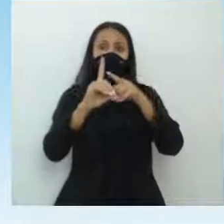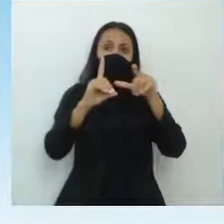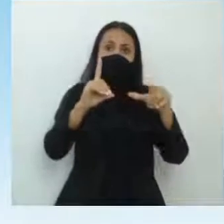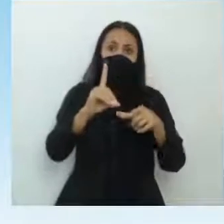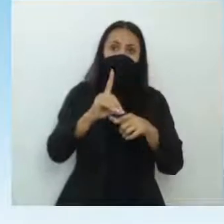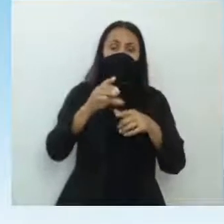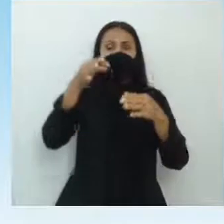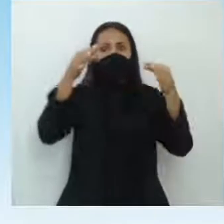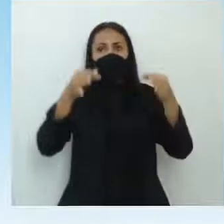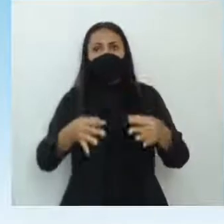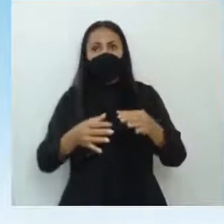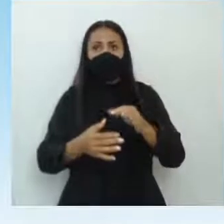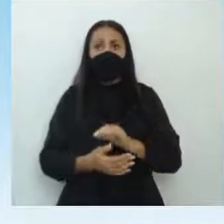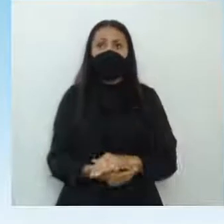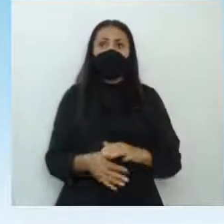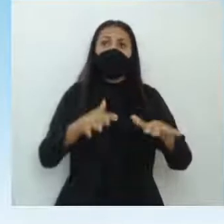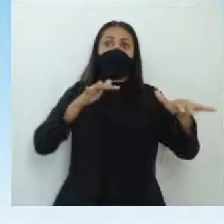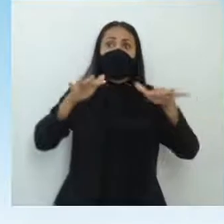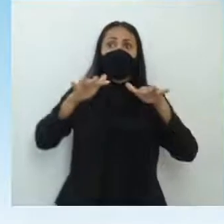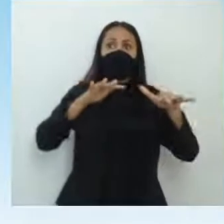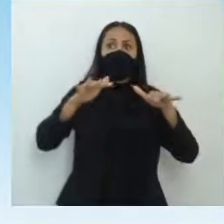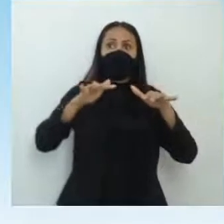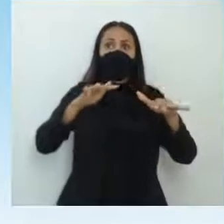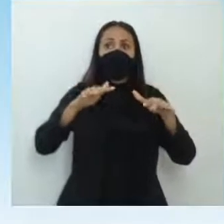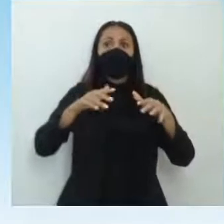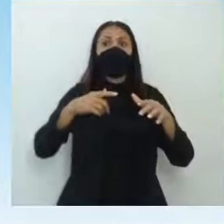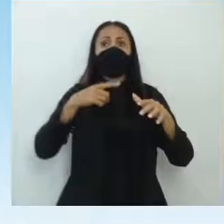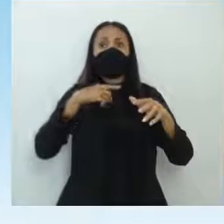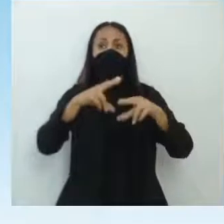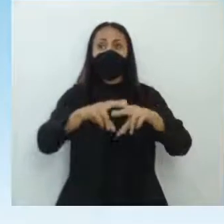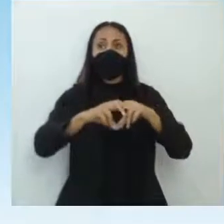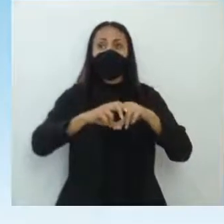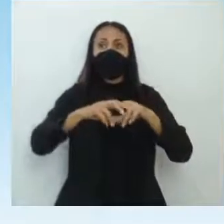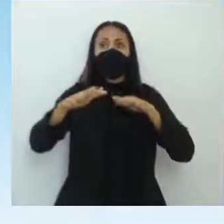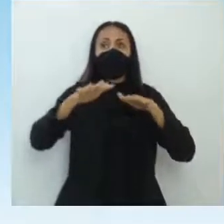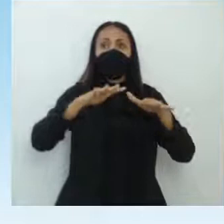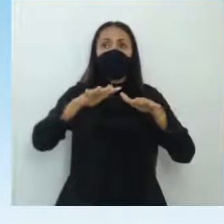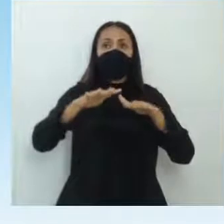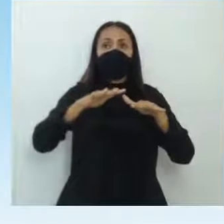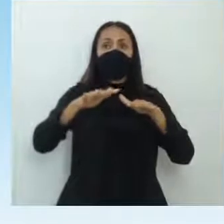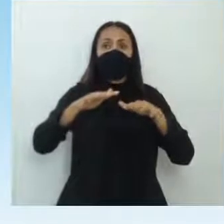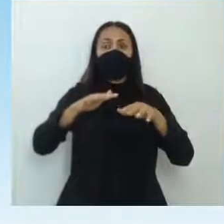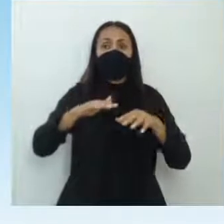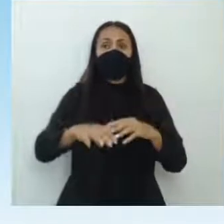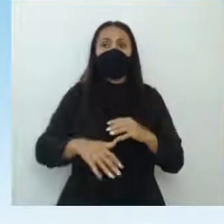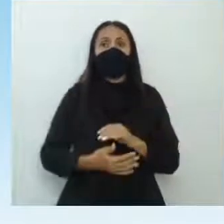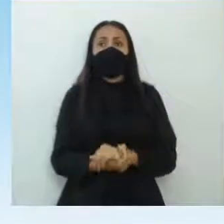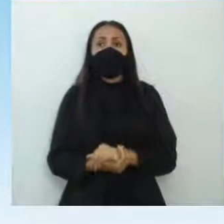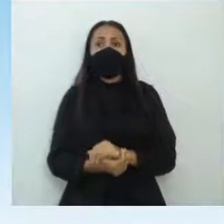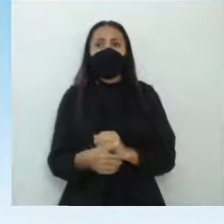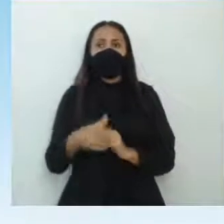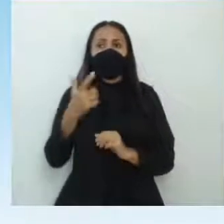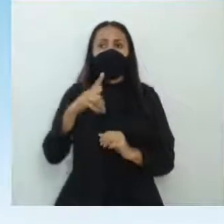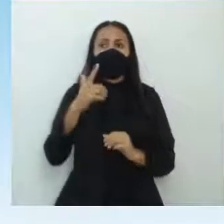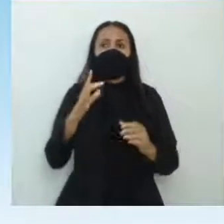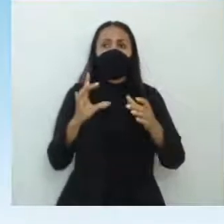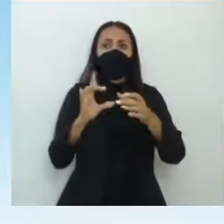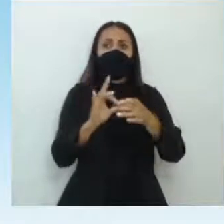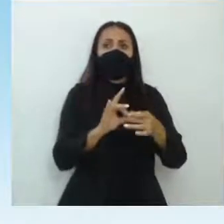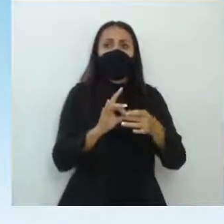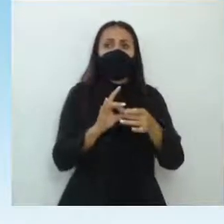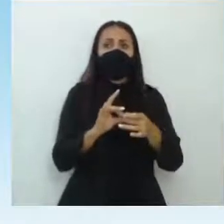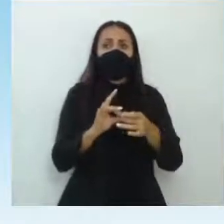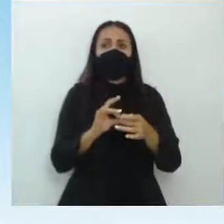D. Os terremotos ocorrem por causa das movimentações das placas tectônicas, não havendo